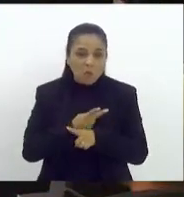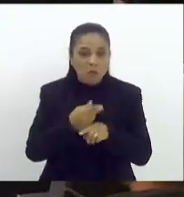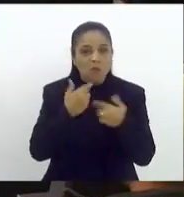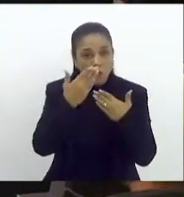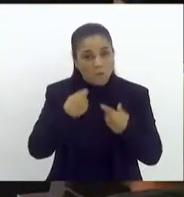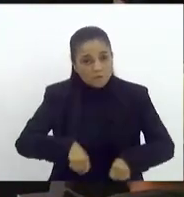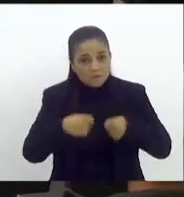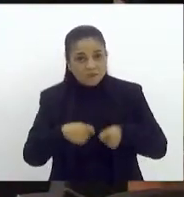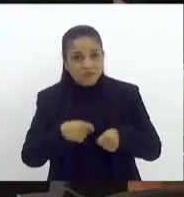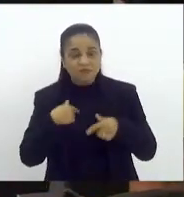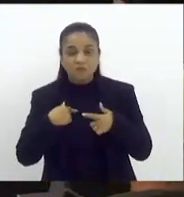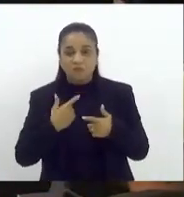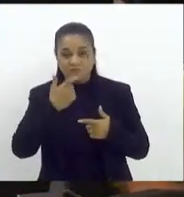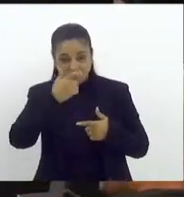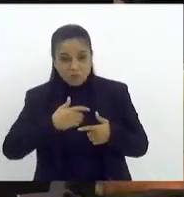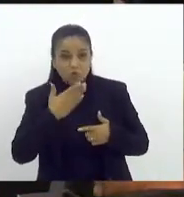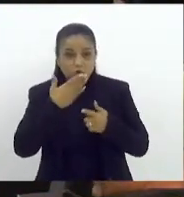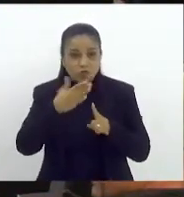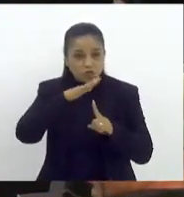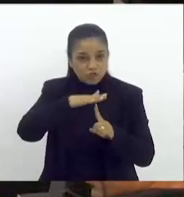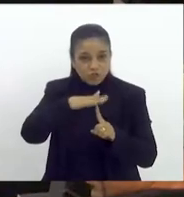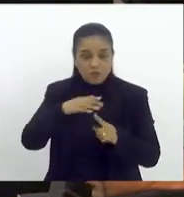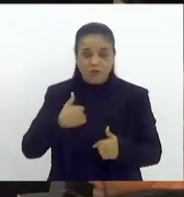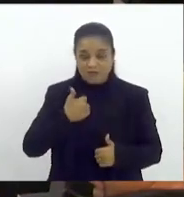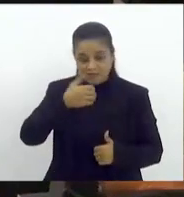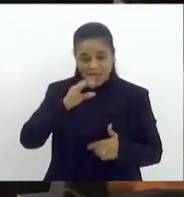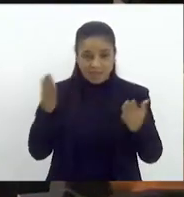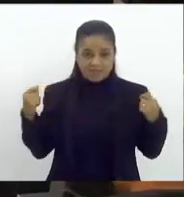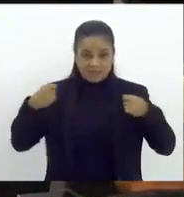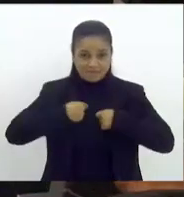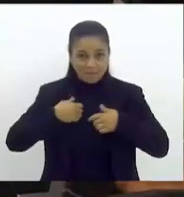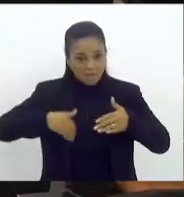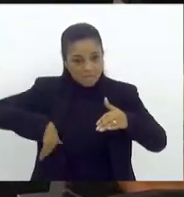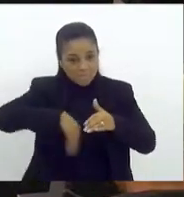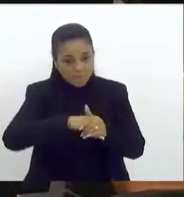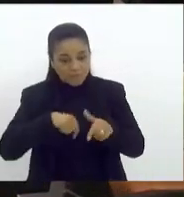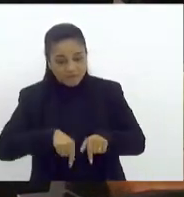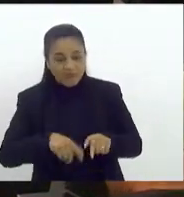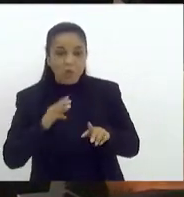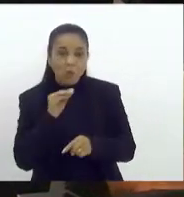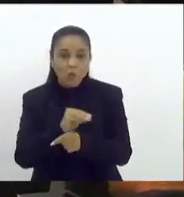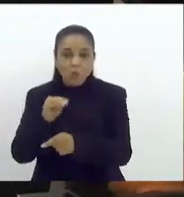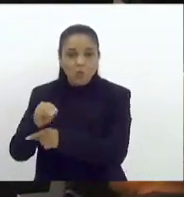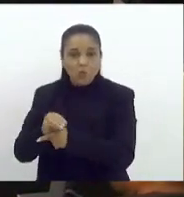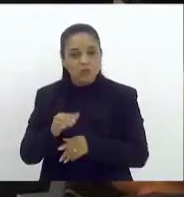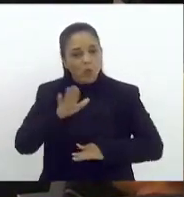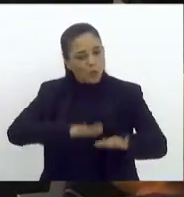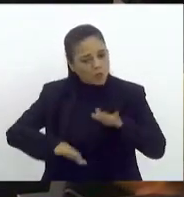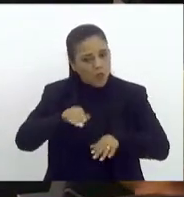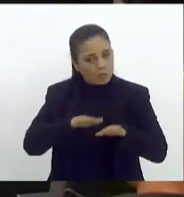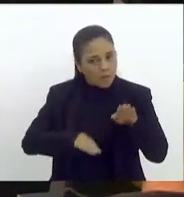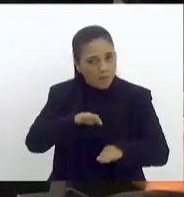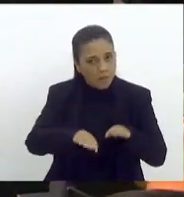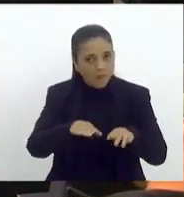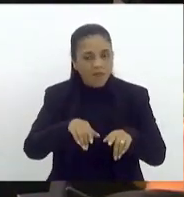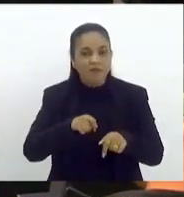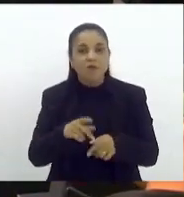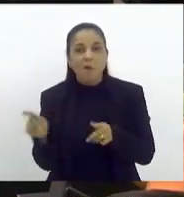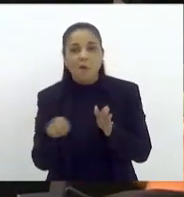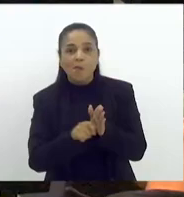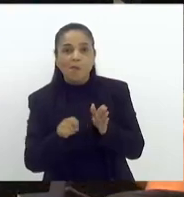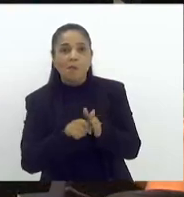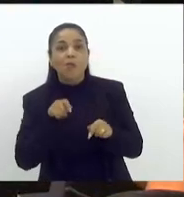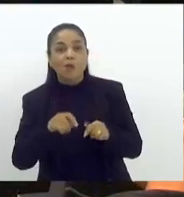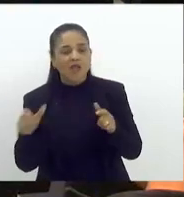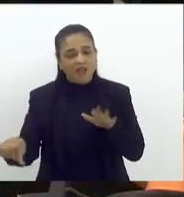até quando eu não estou comigo meu time eu sou camisa 10 esse Gramado é nós que cuida cuidado de põe os pés quantos Neymar na boca quanto